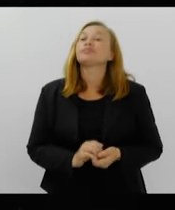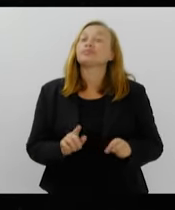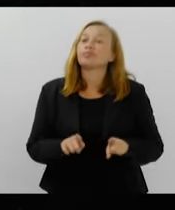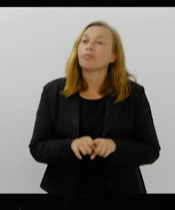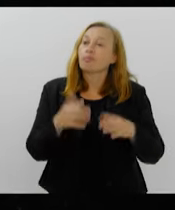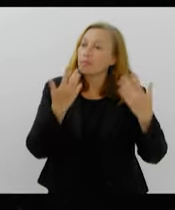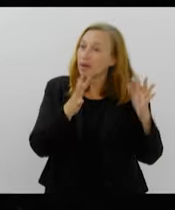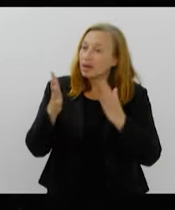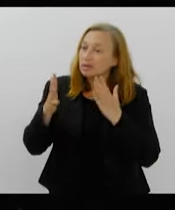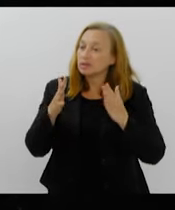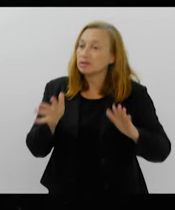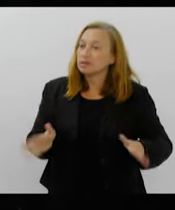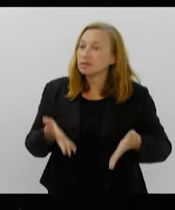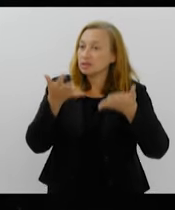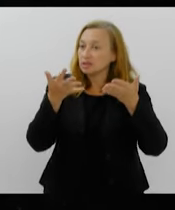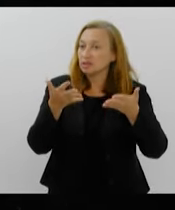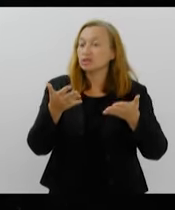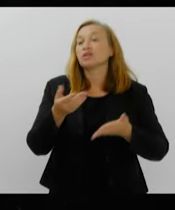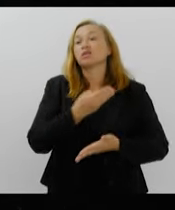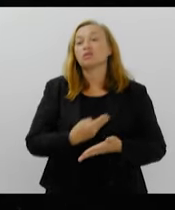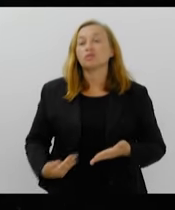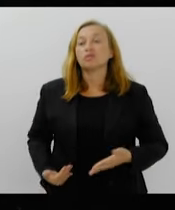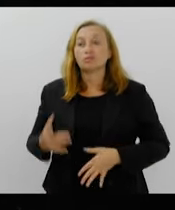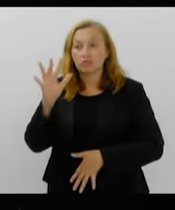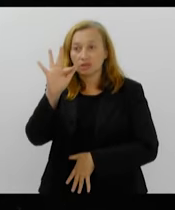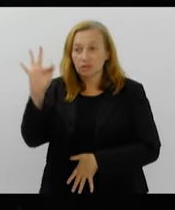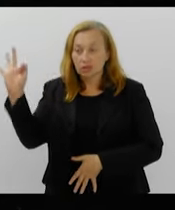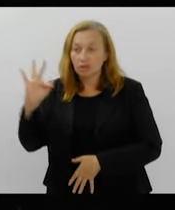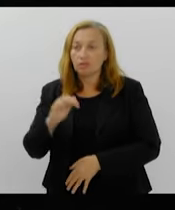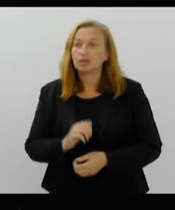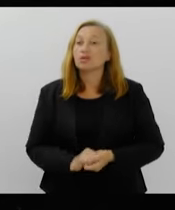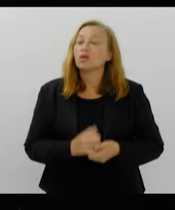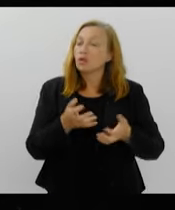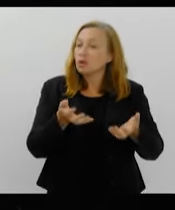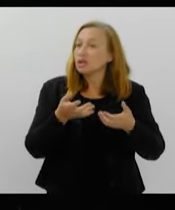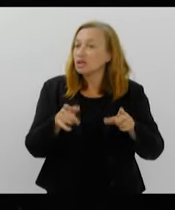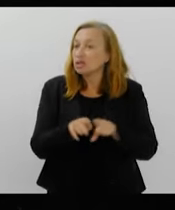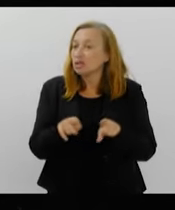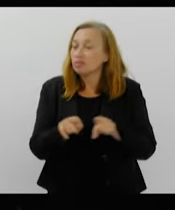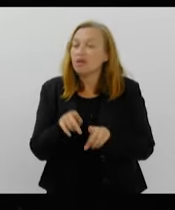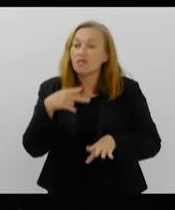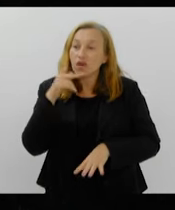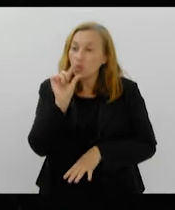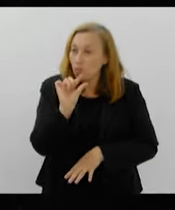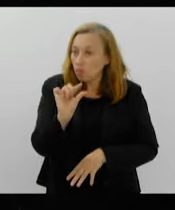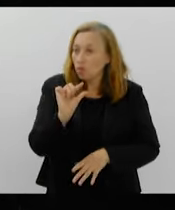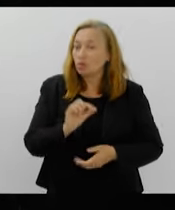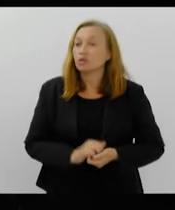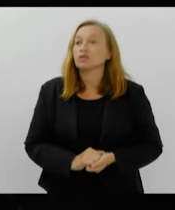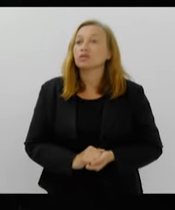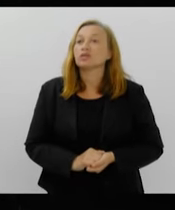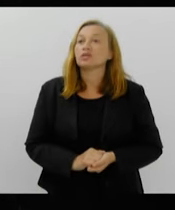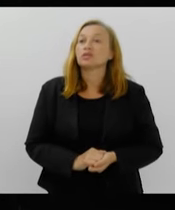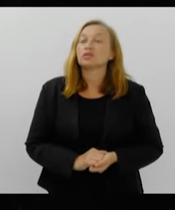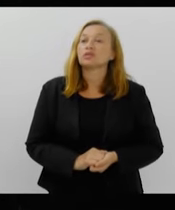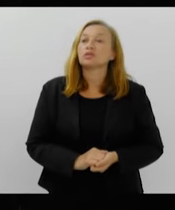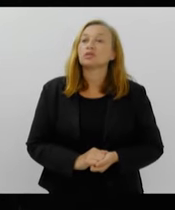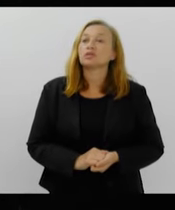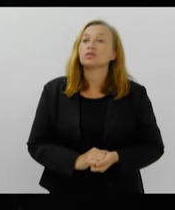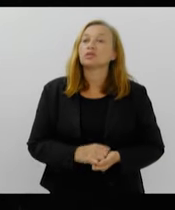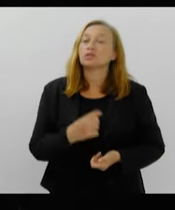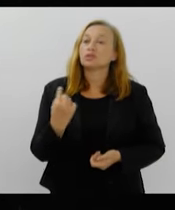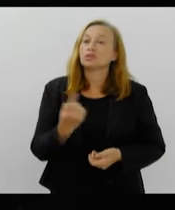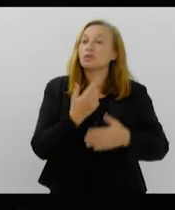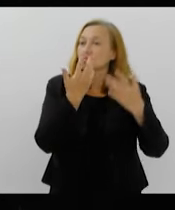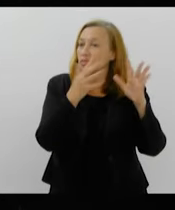Celebrar essas iniciativas do governo federal eu queria também falar um pouco do fato da gente estar